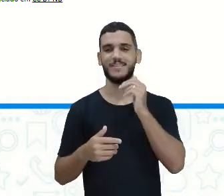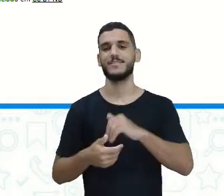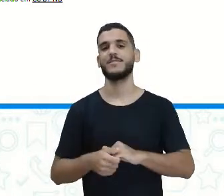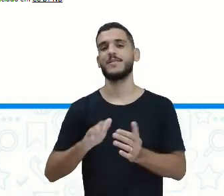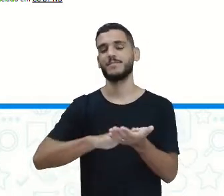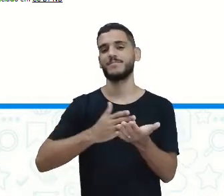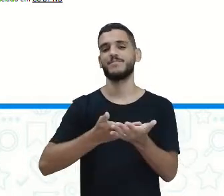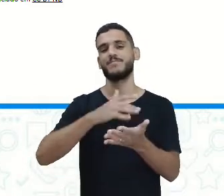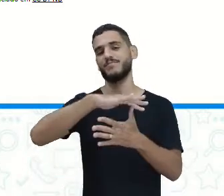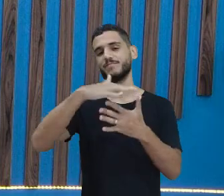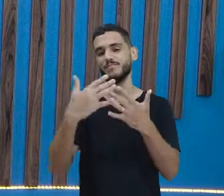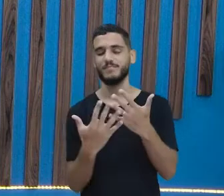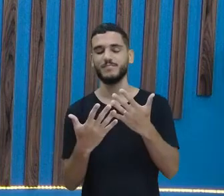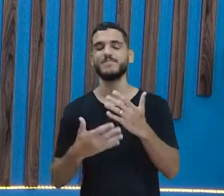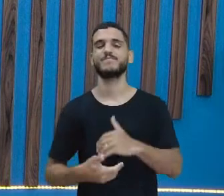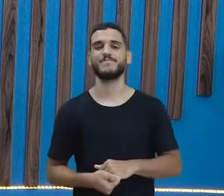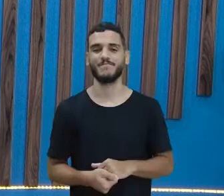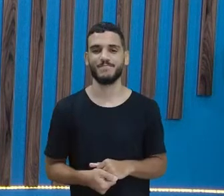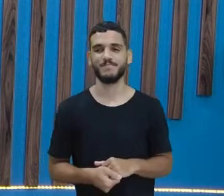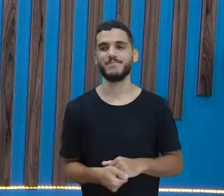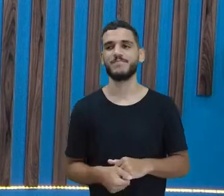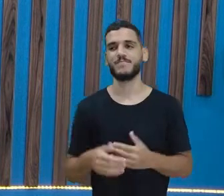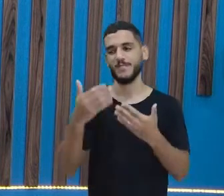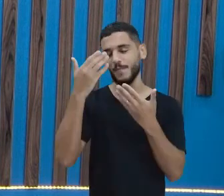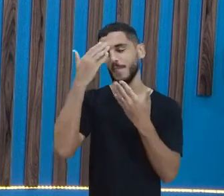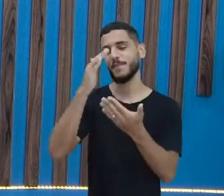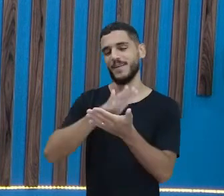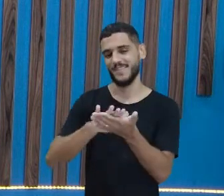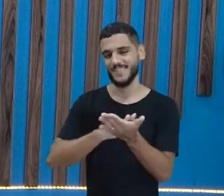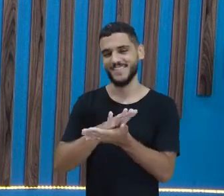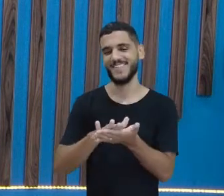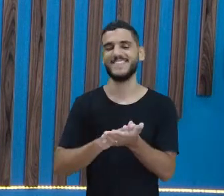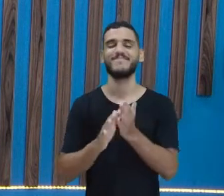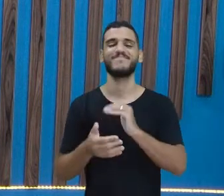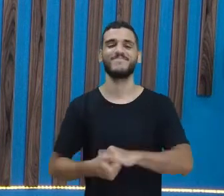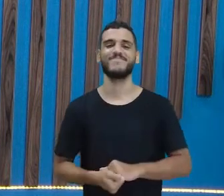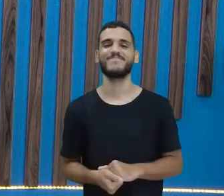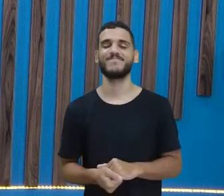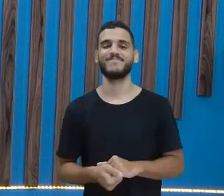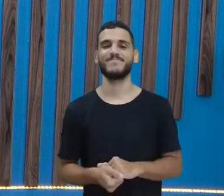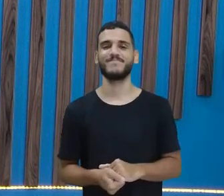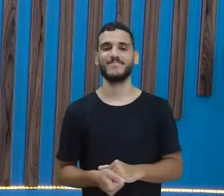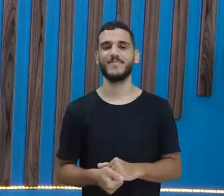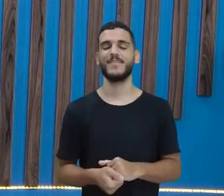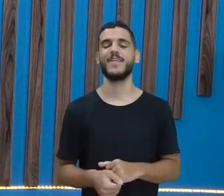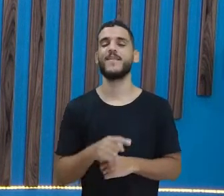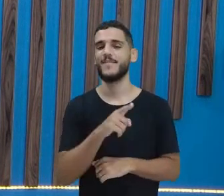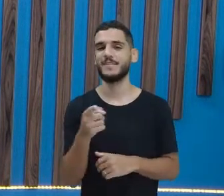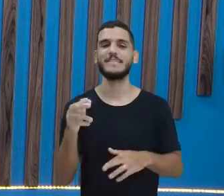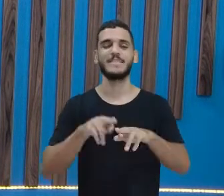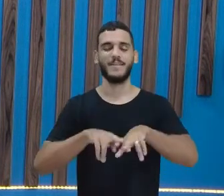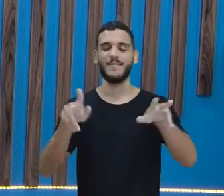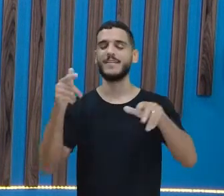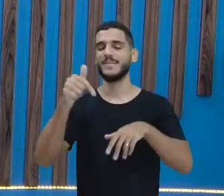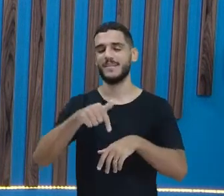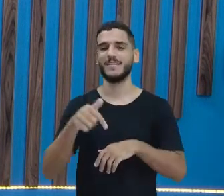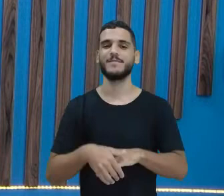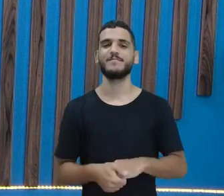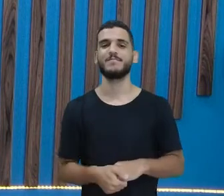a tradução, né, em Libras. Muito obrigada, Clisman, pela sua participação. Vocês fazem toda a diferença